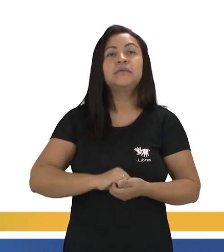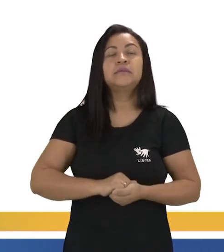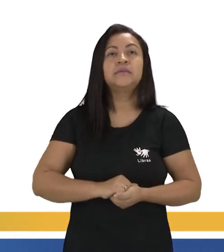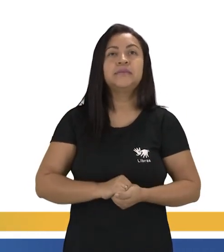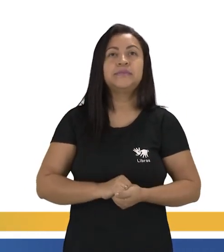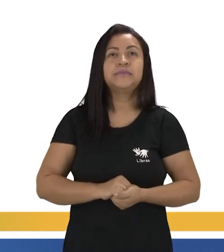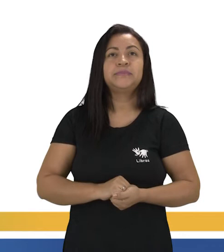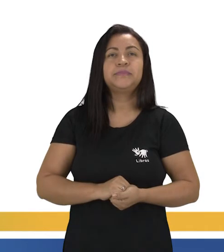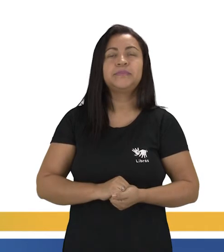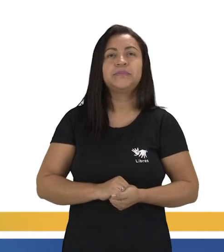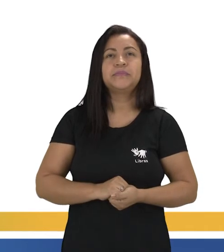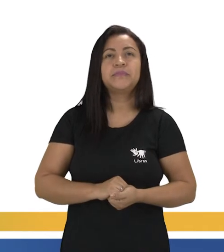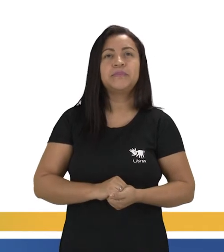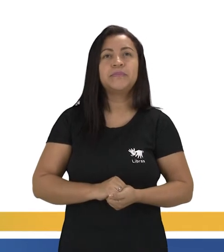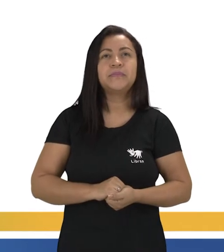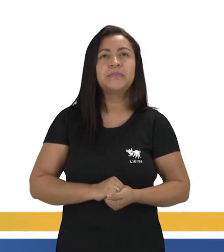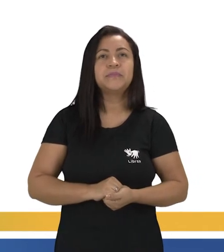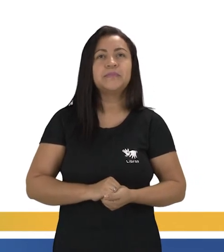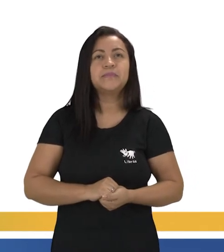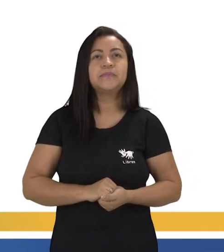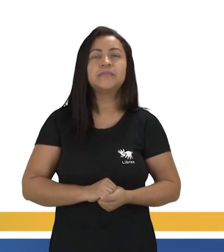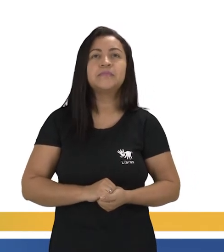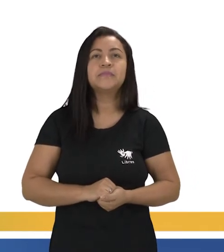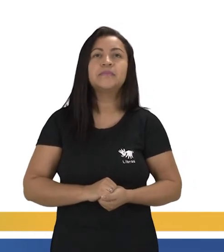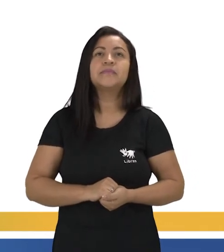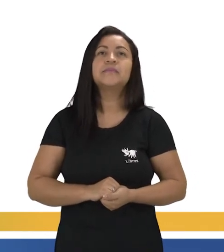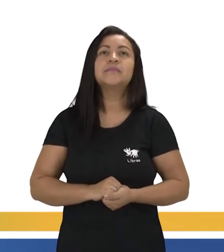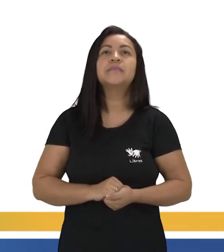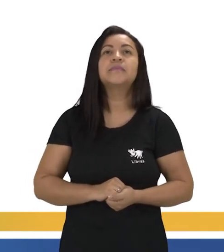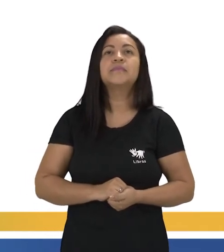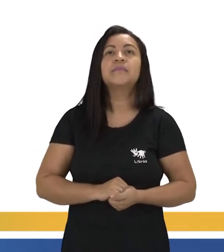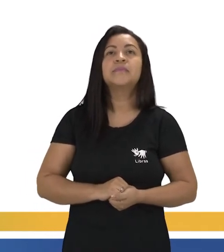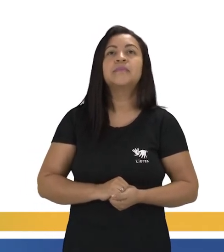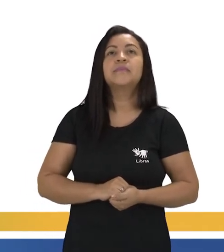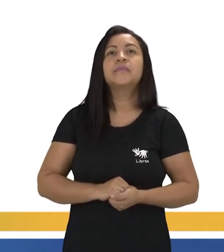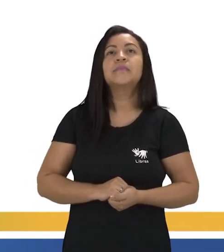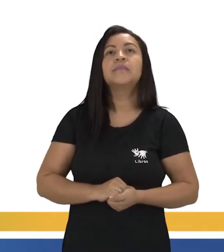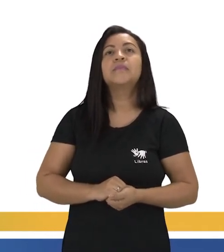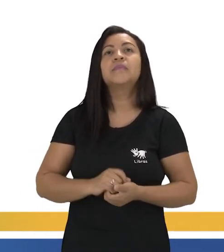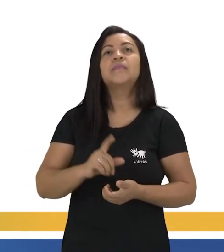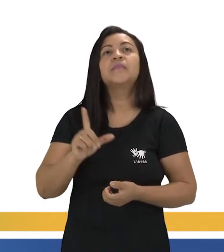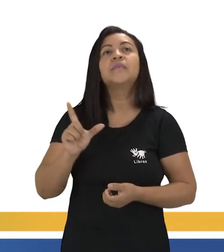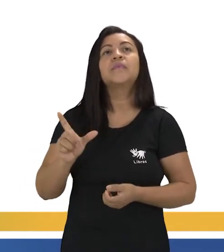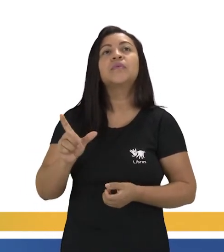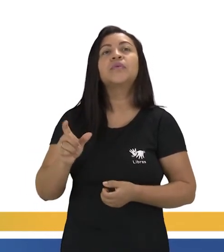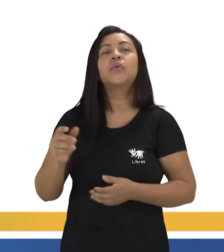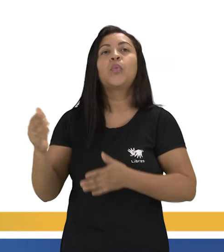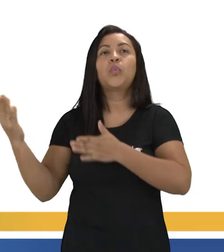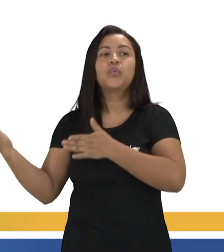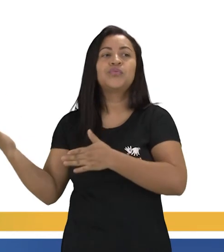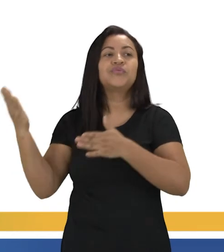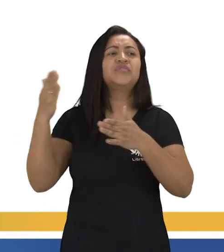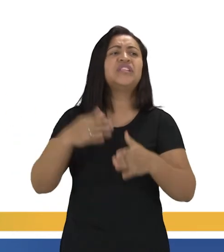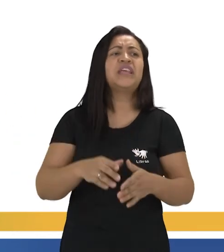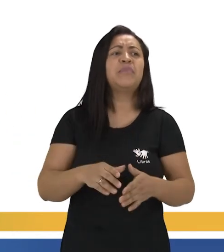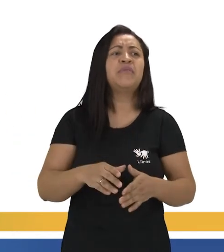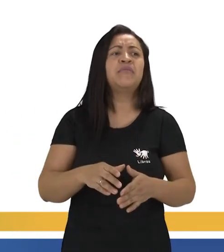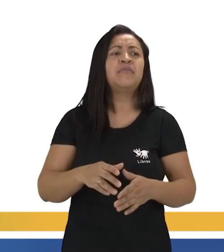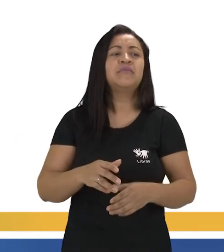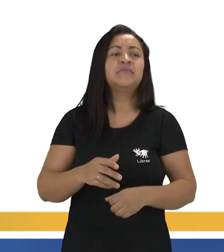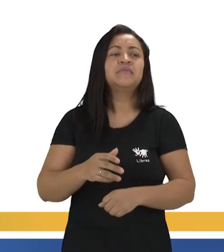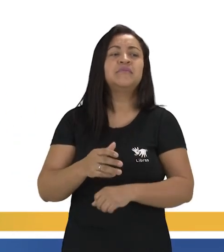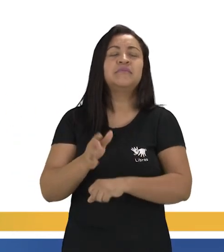arrived at the cinema, the film had started. Quando eu cheguei ao cinema, o